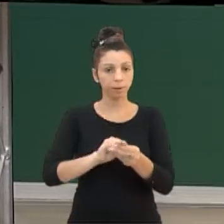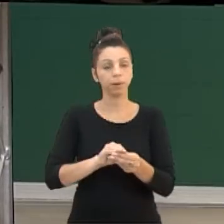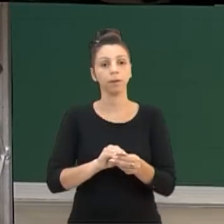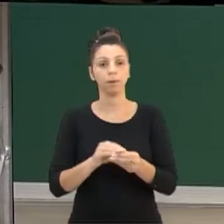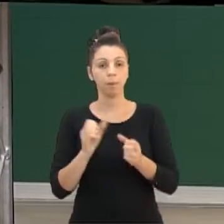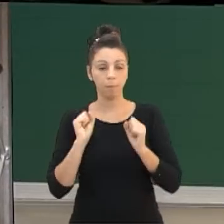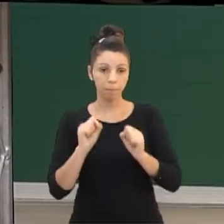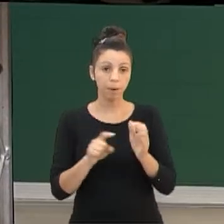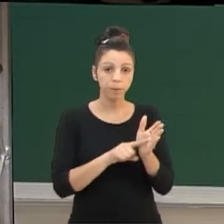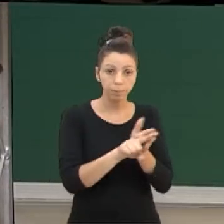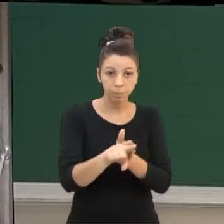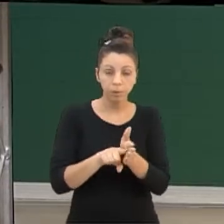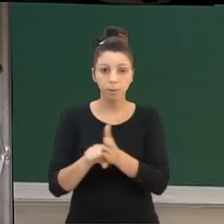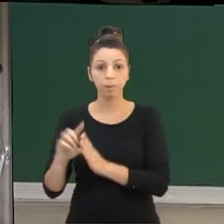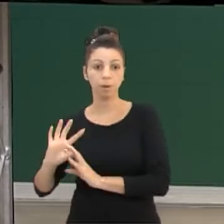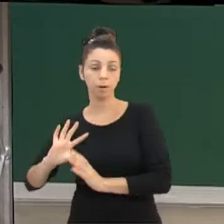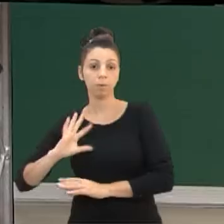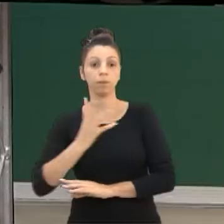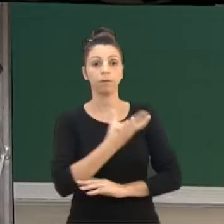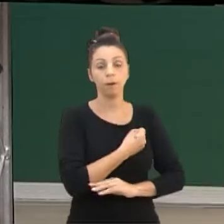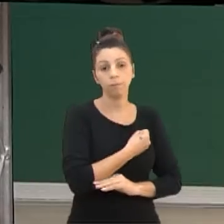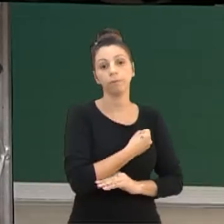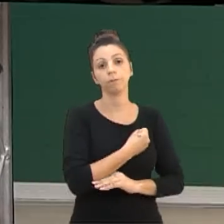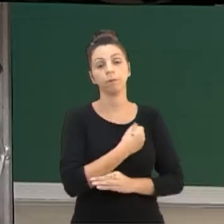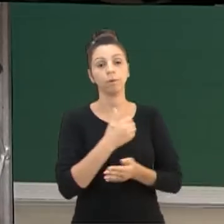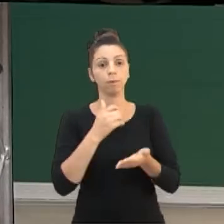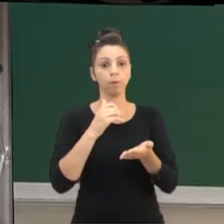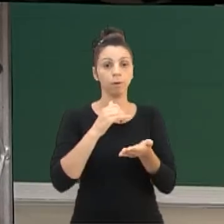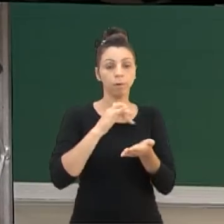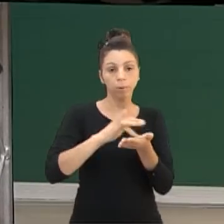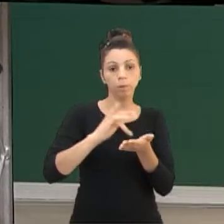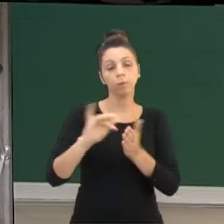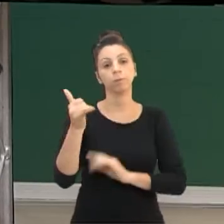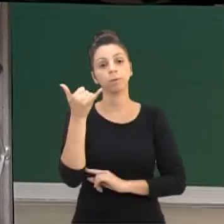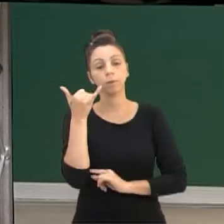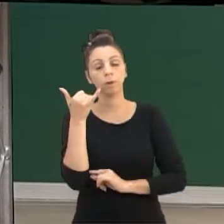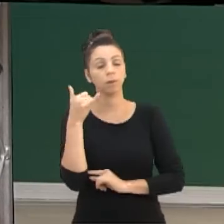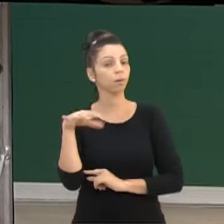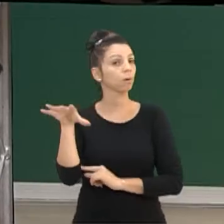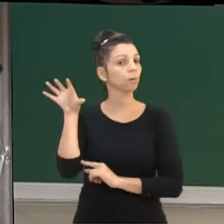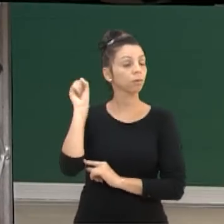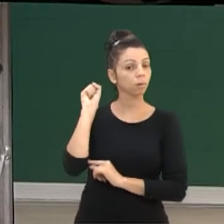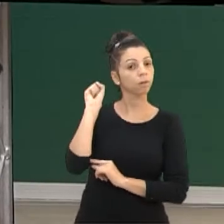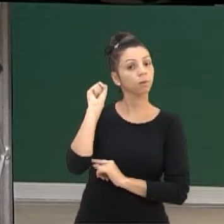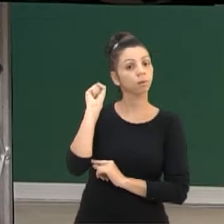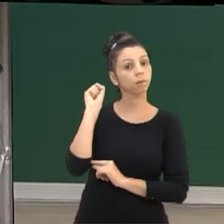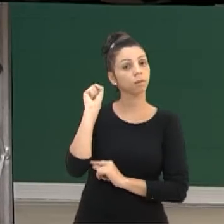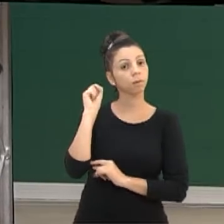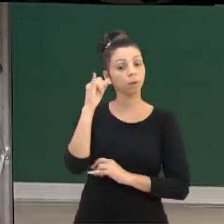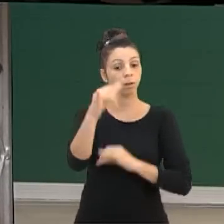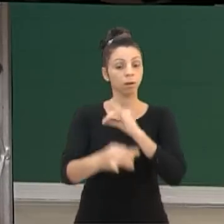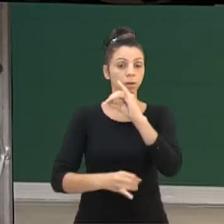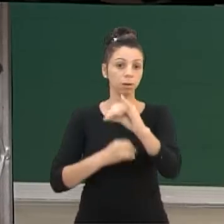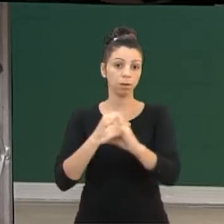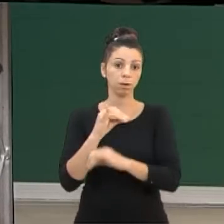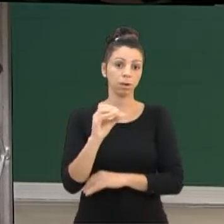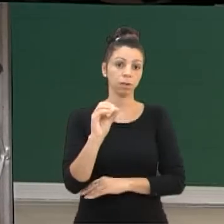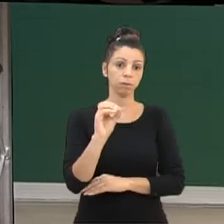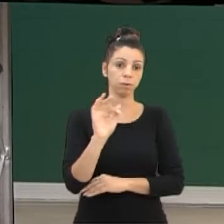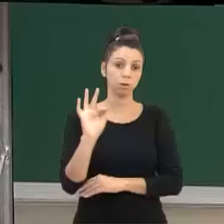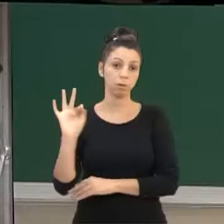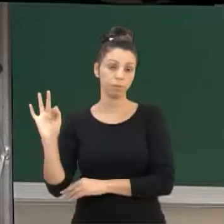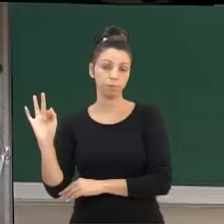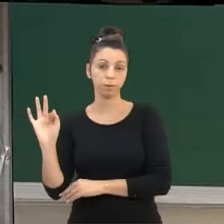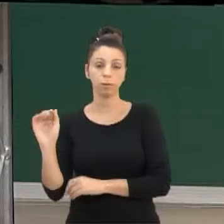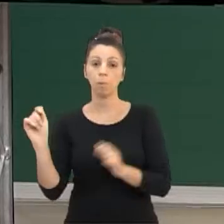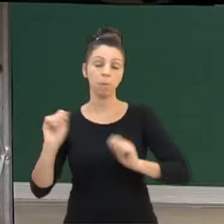Pode pesquisar, salvar no celular mesmo, né? E ouvir offline, né? Não precisa ter acesso à